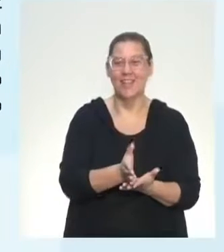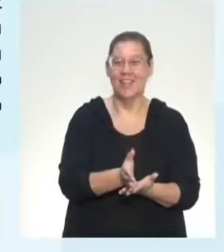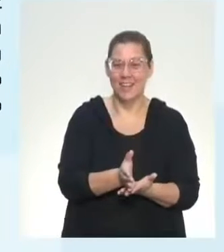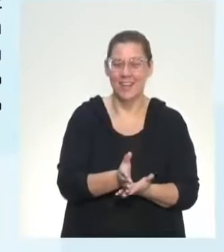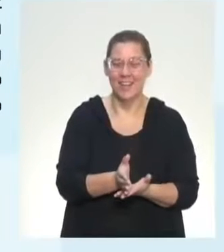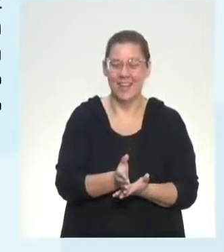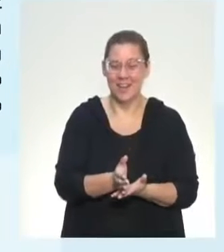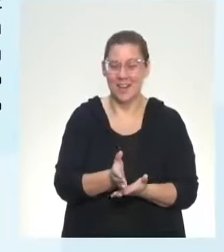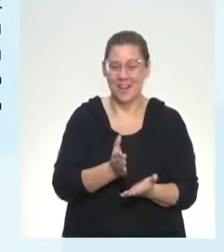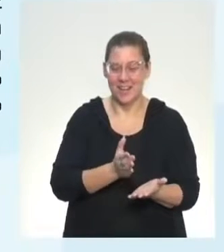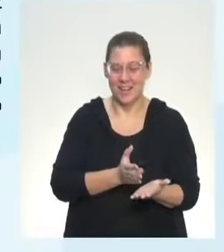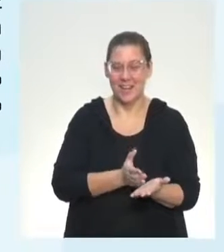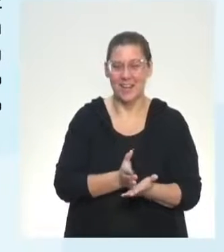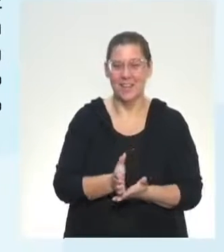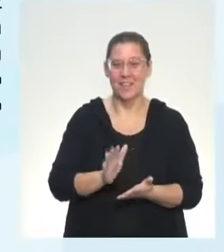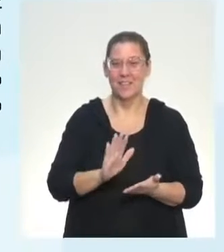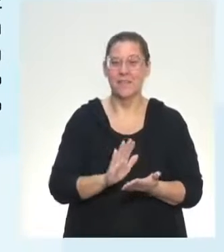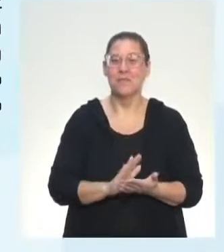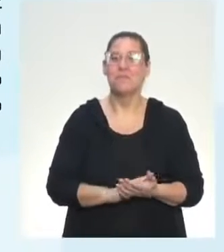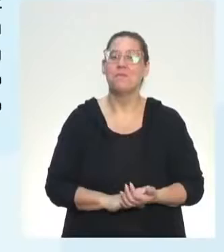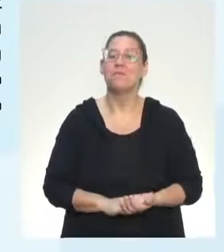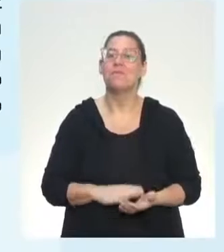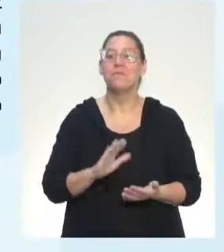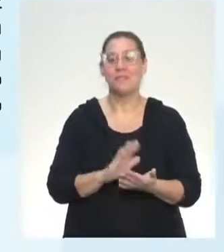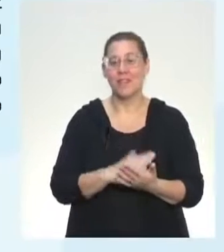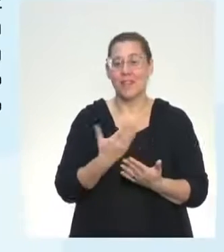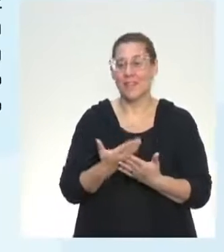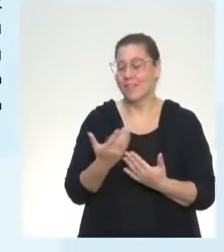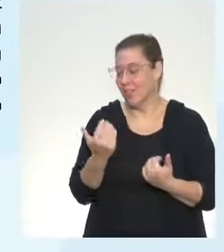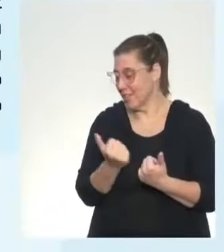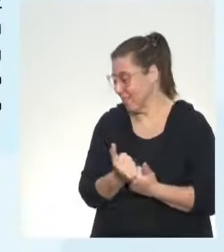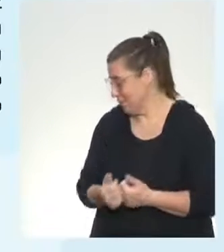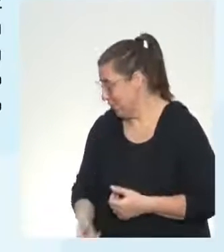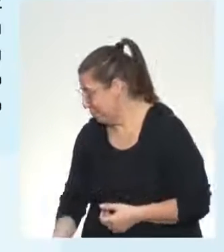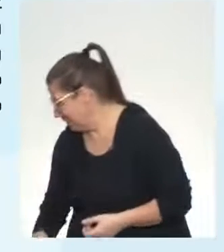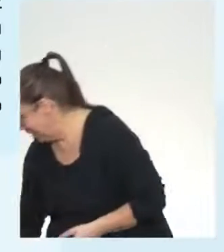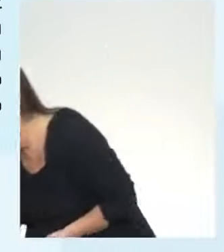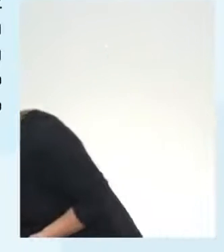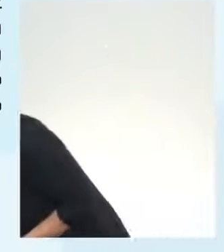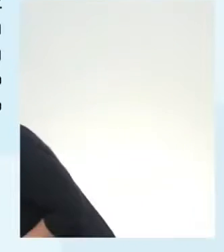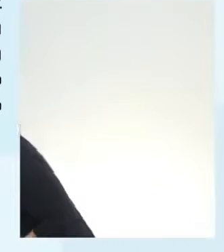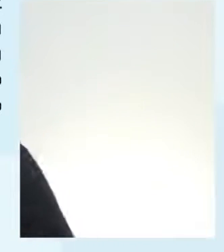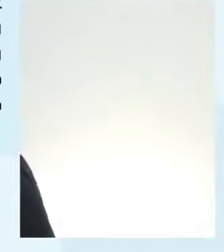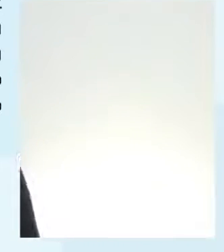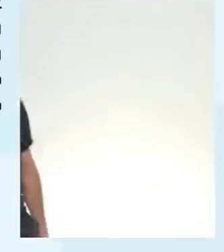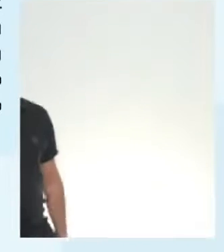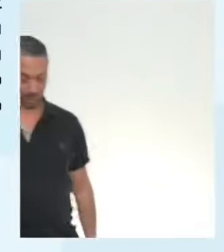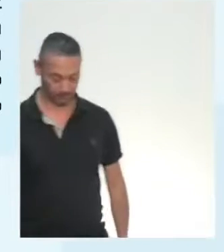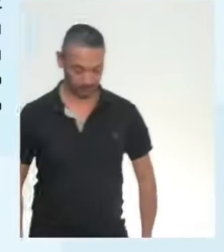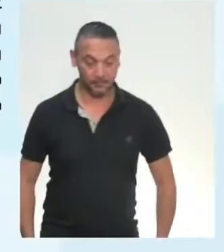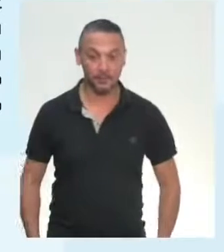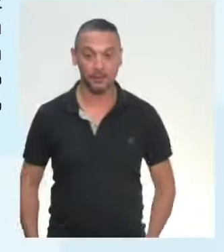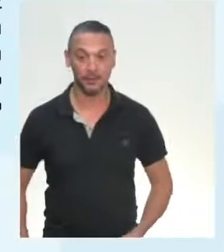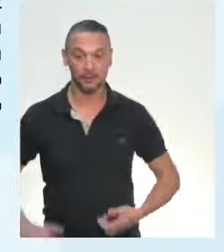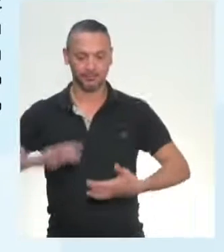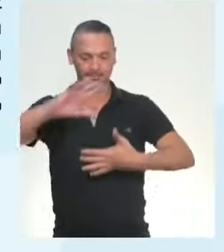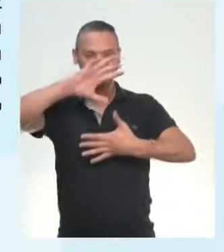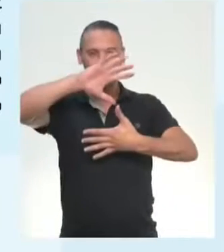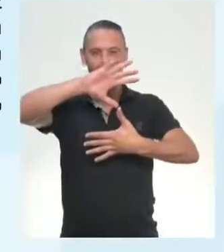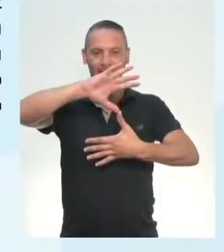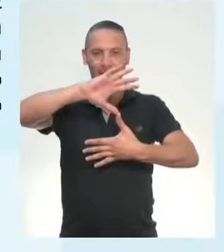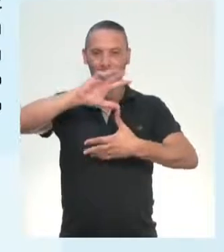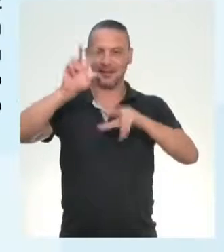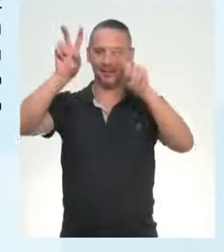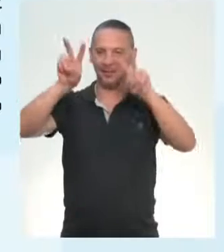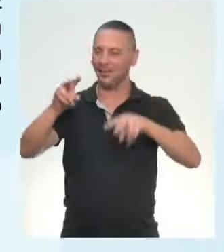a Rota do Sal. E aí, galerinha, ao observar o mapa ao lado, né,